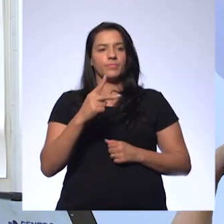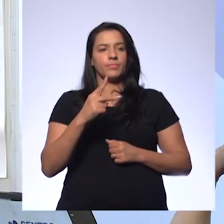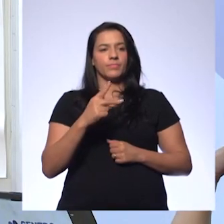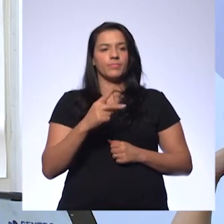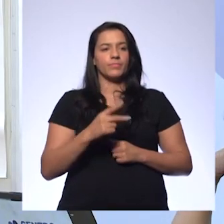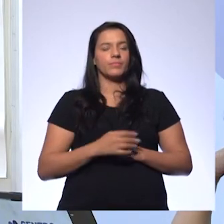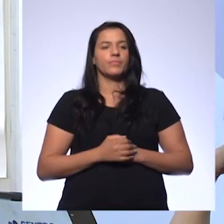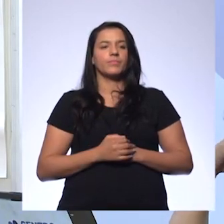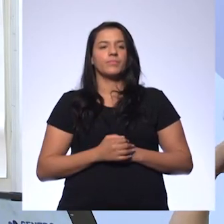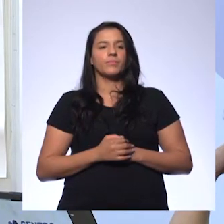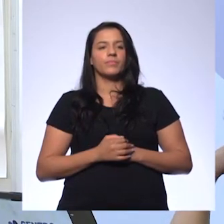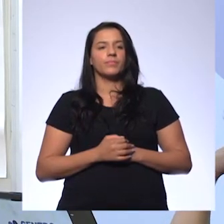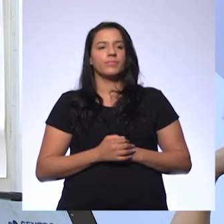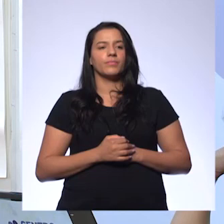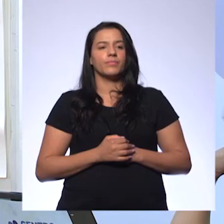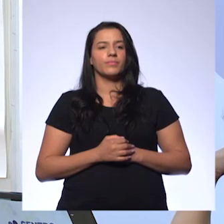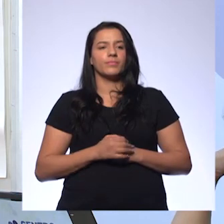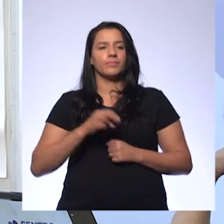2-metil